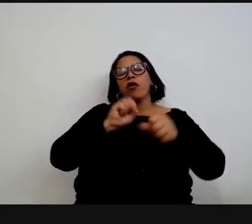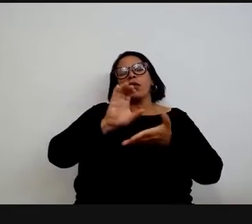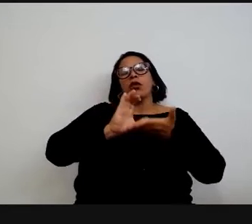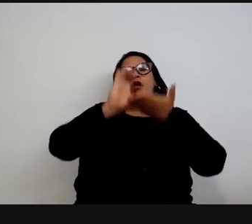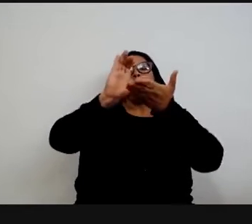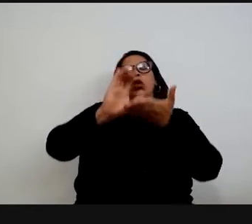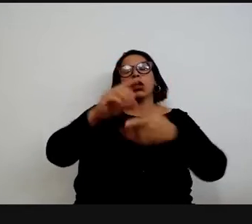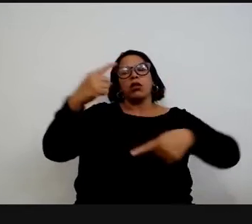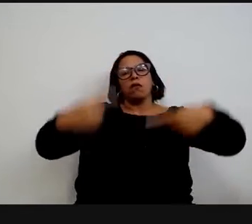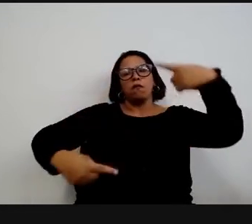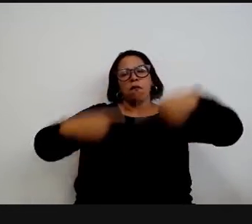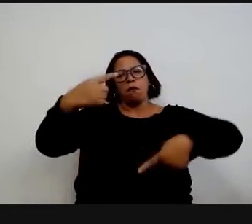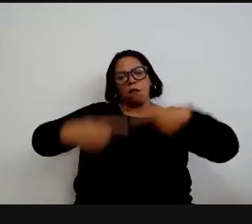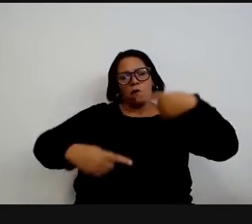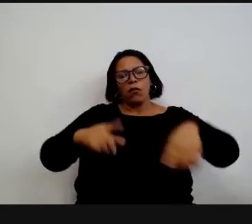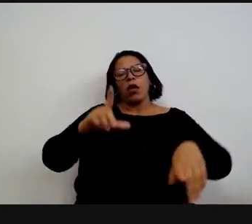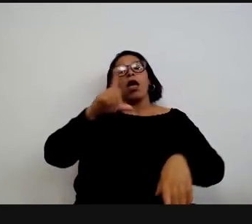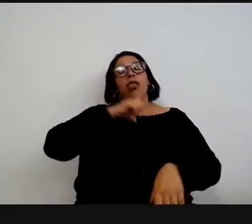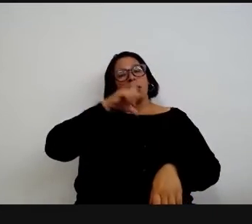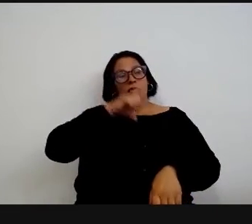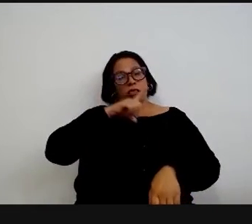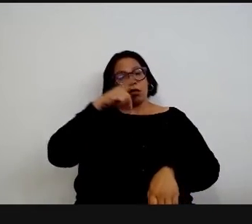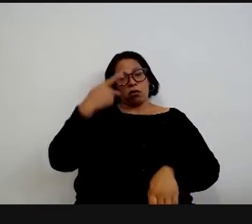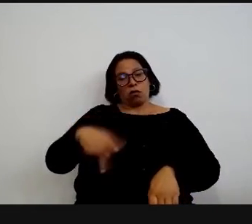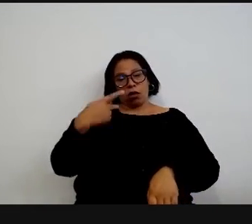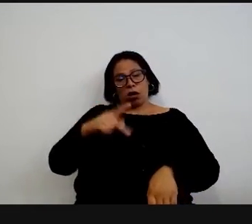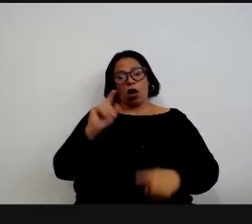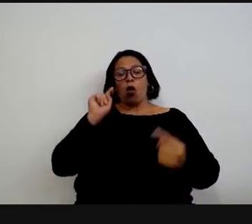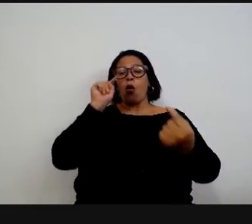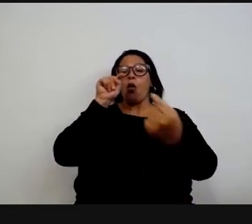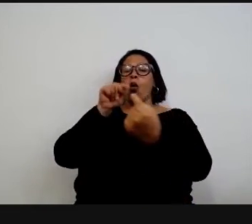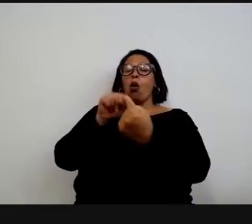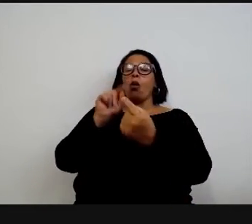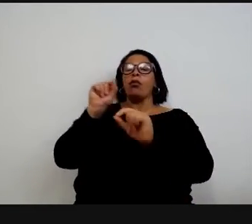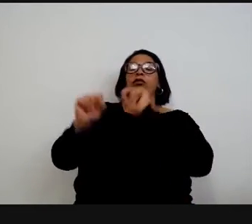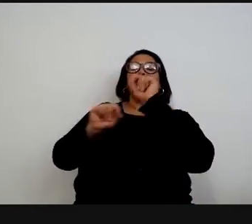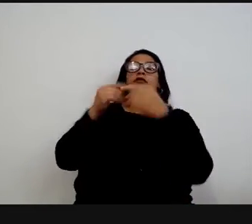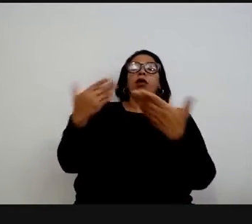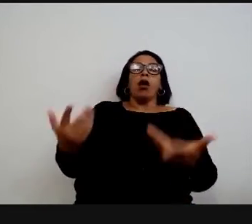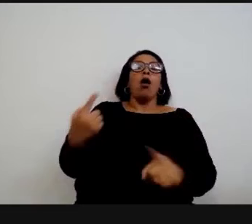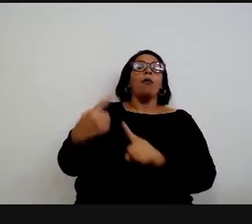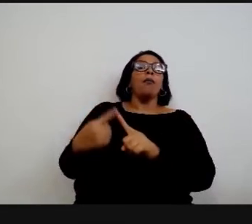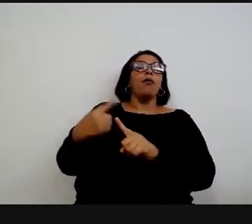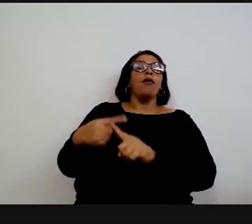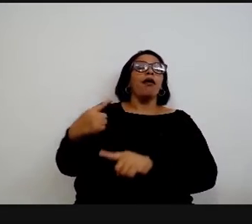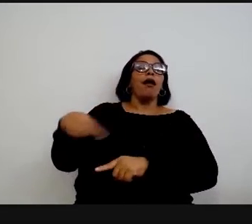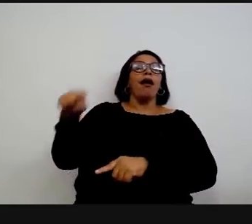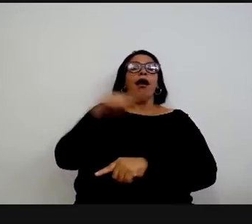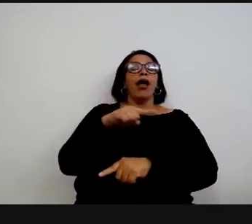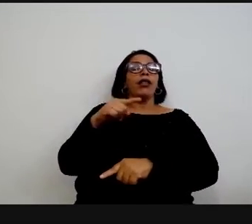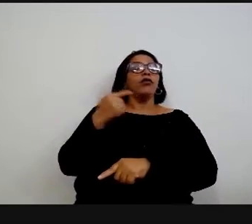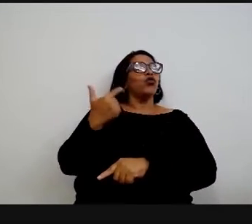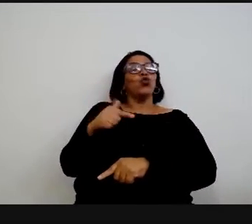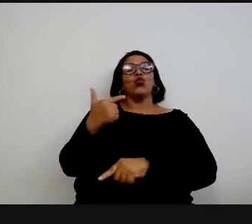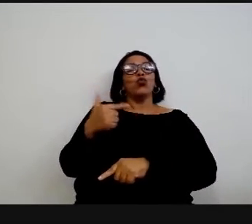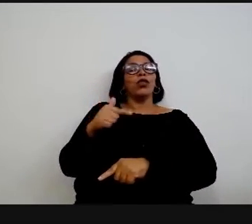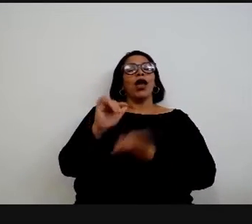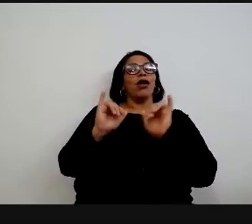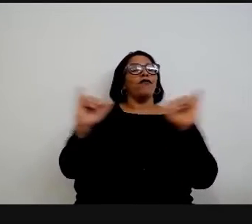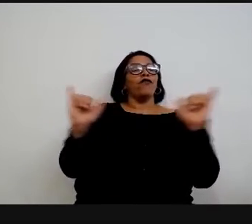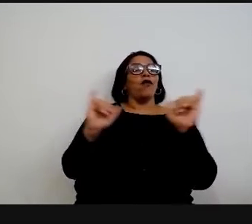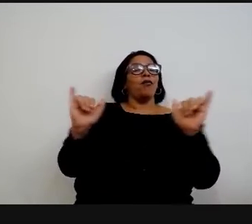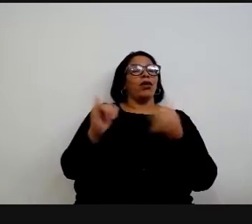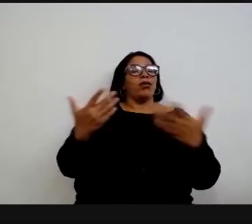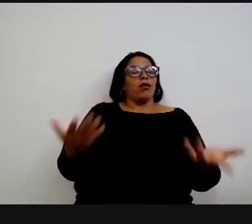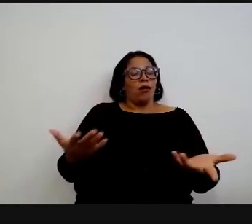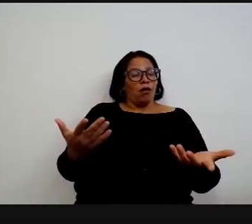políticas públicas. De repente, nós temos uma missão com esse público também, porque eles também não detêm as informações que nós podemos